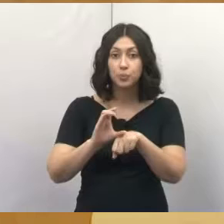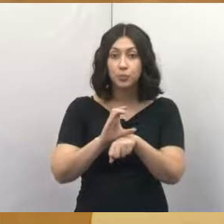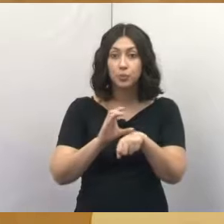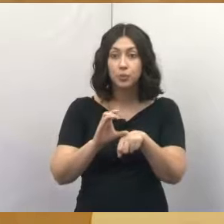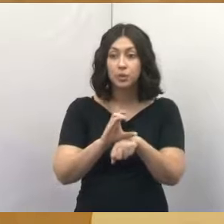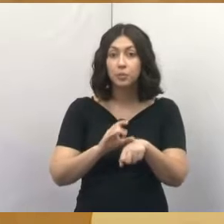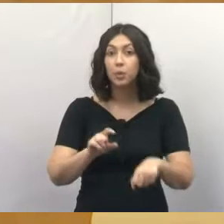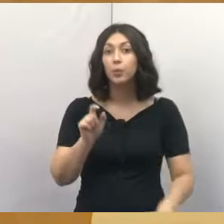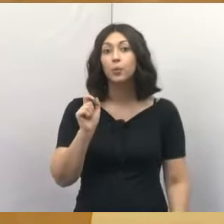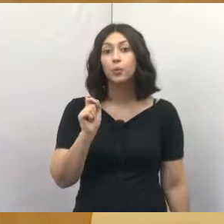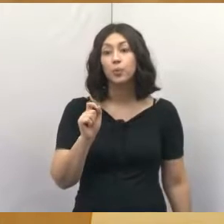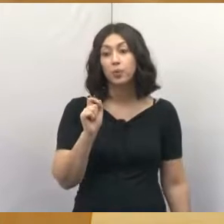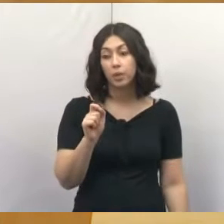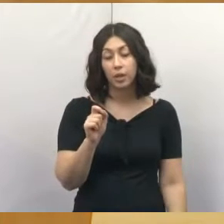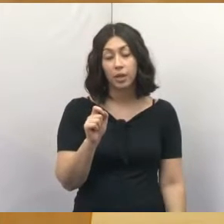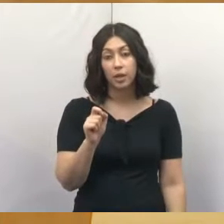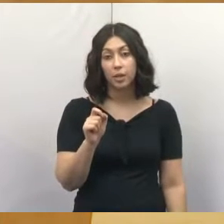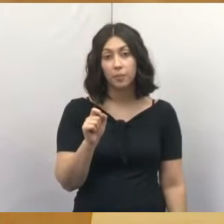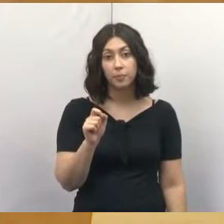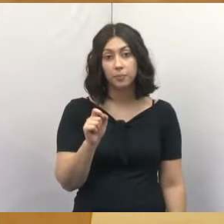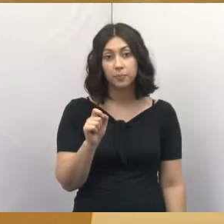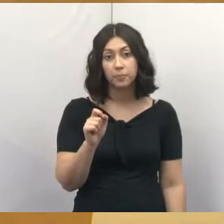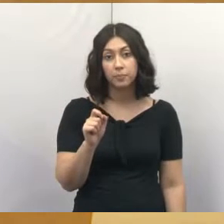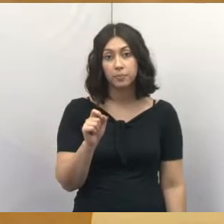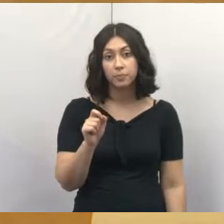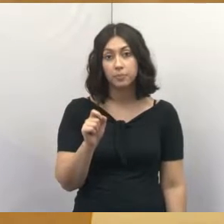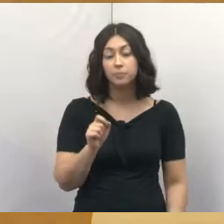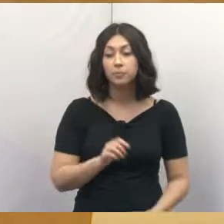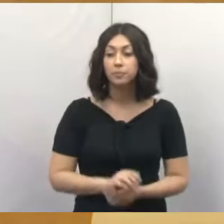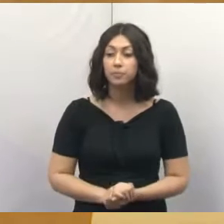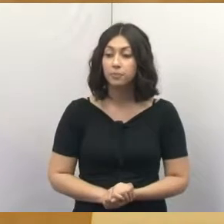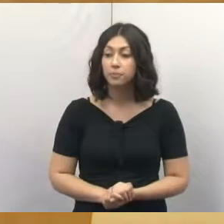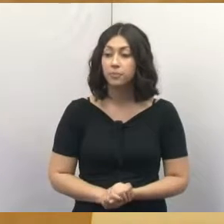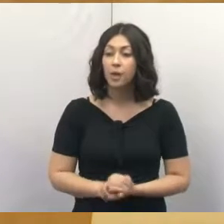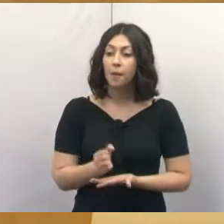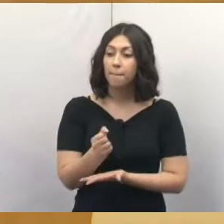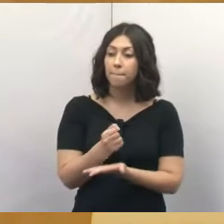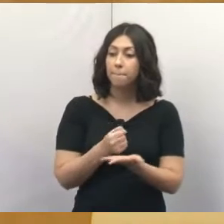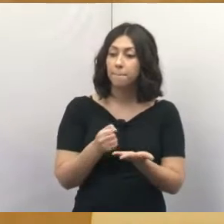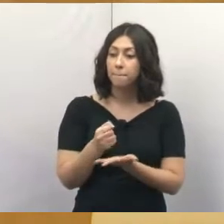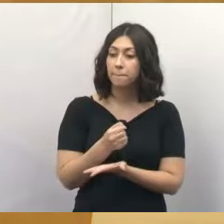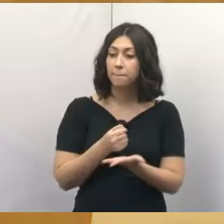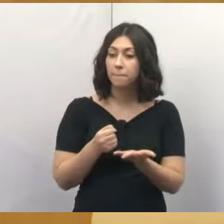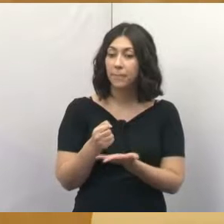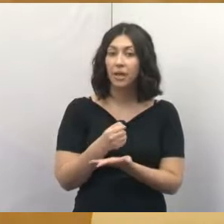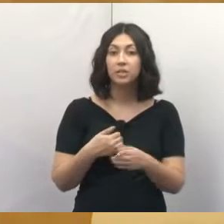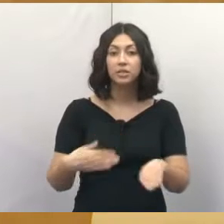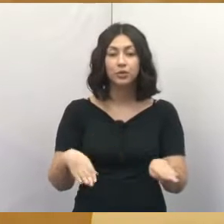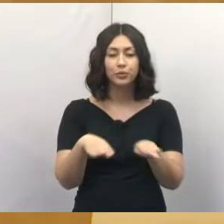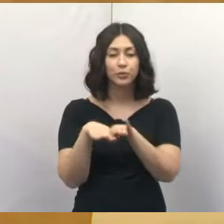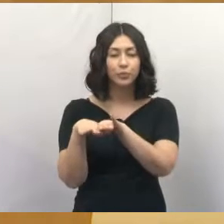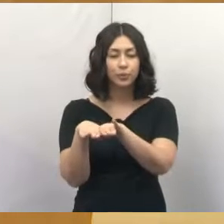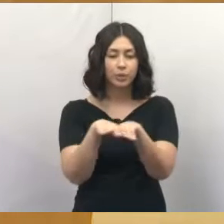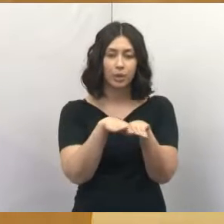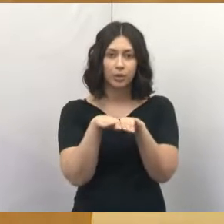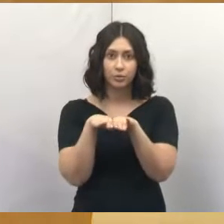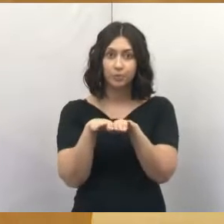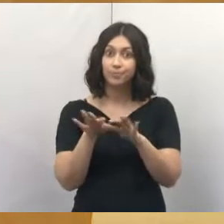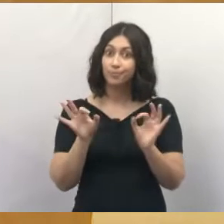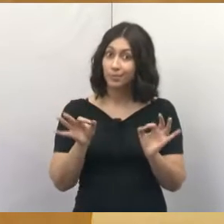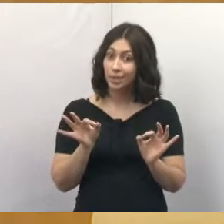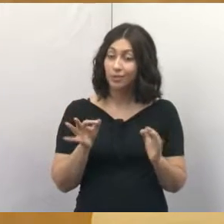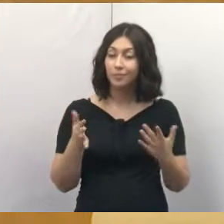que se chama o princípio republicano e o princípio também da igualdade, não